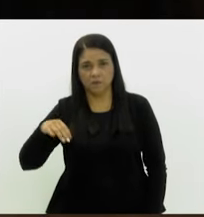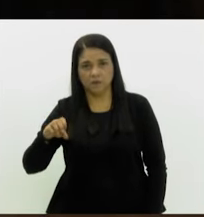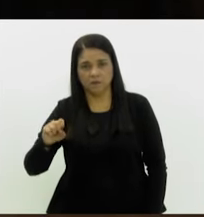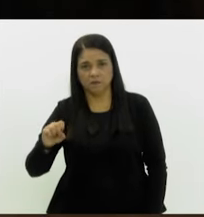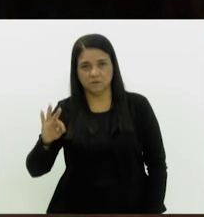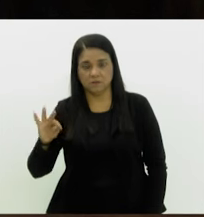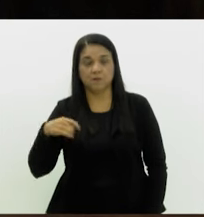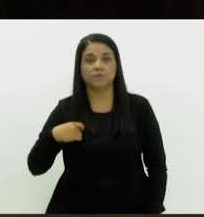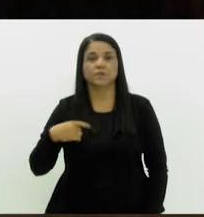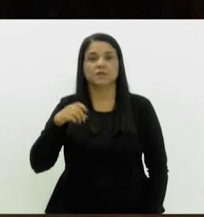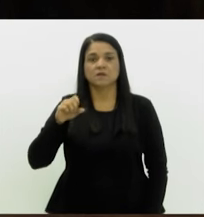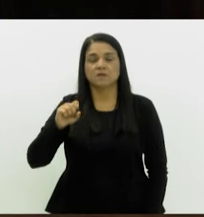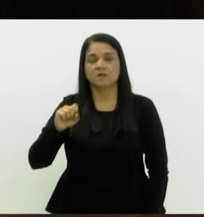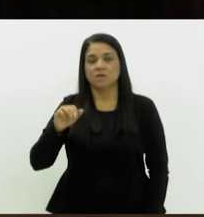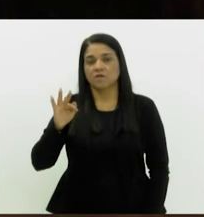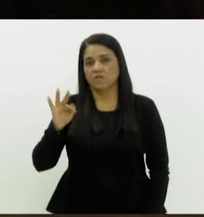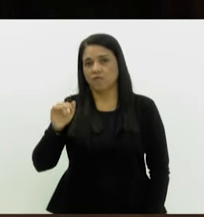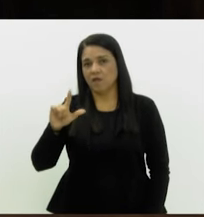Serafim.